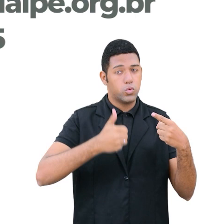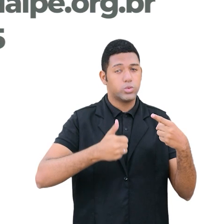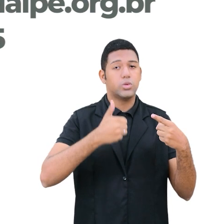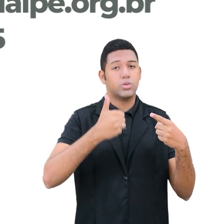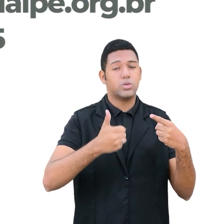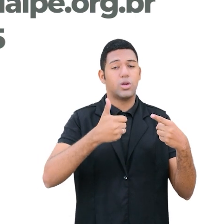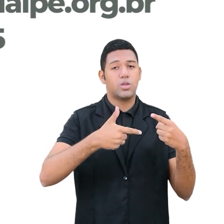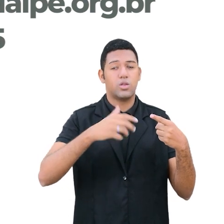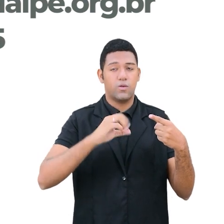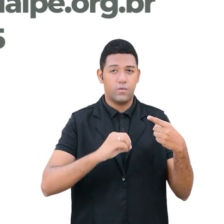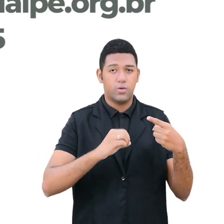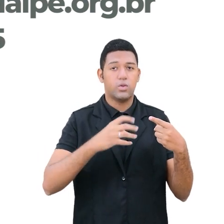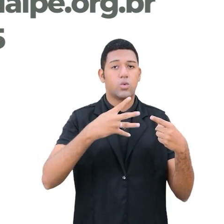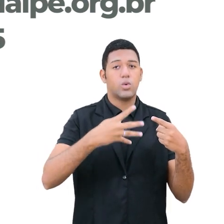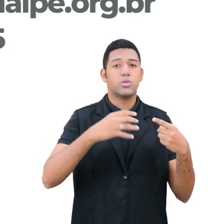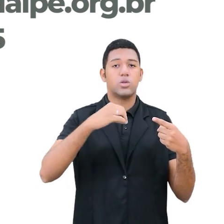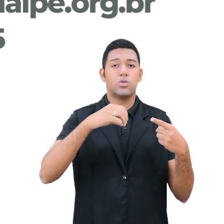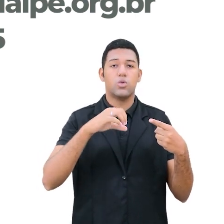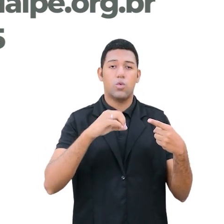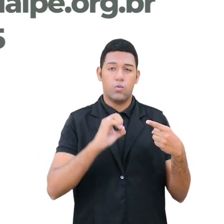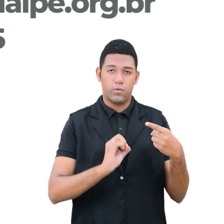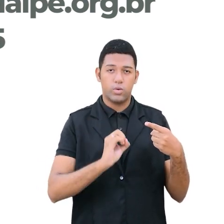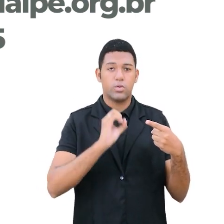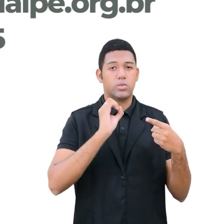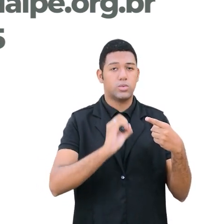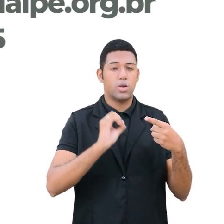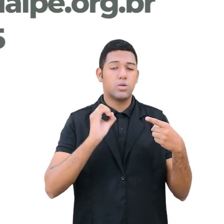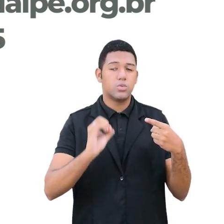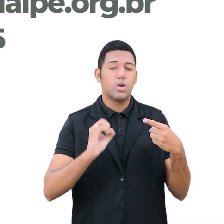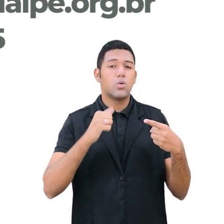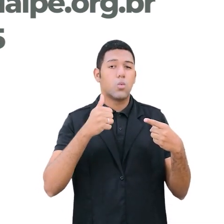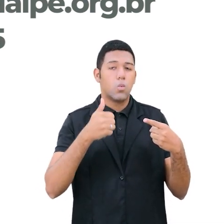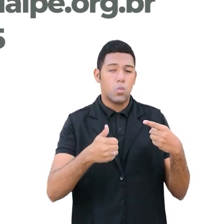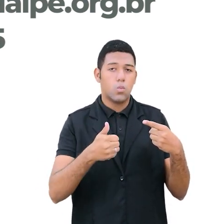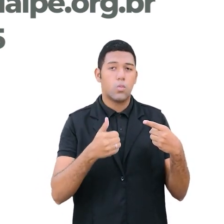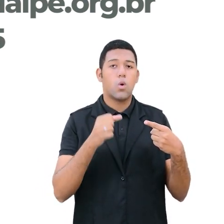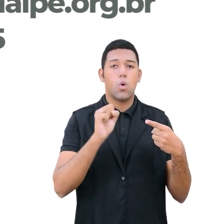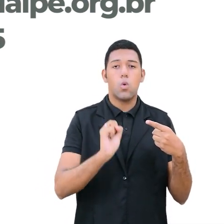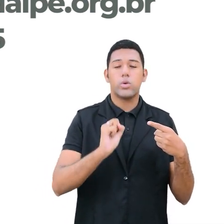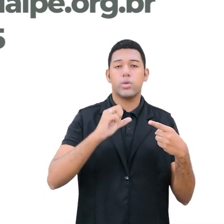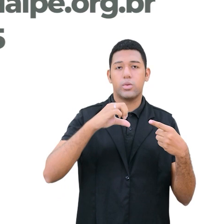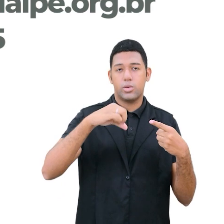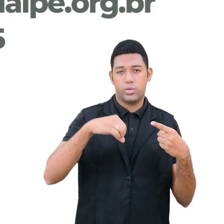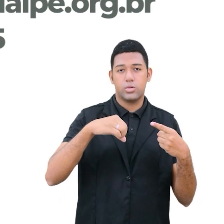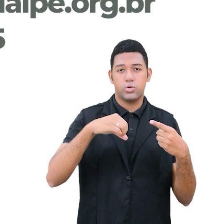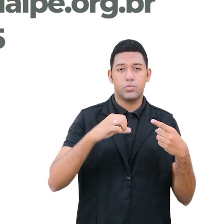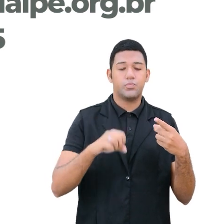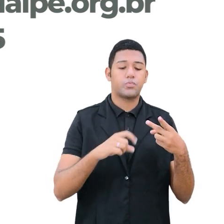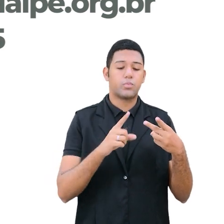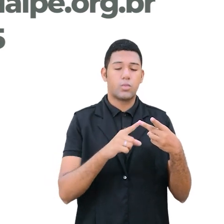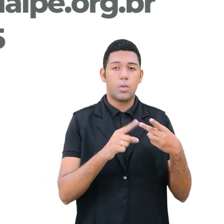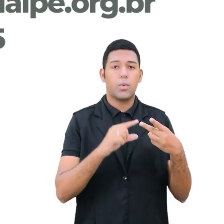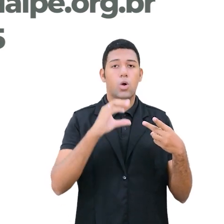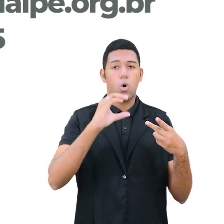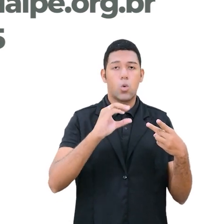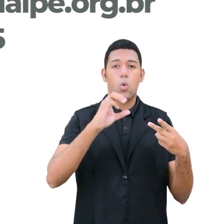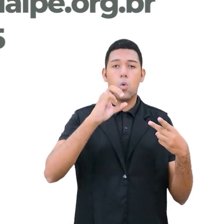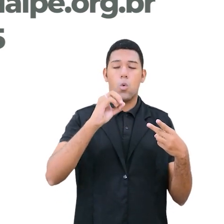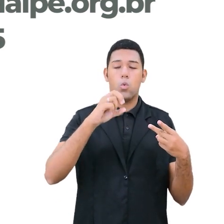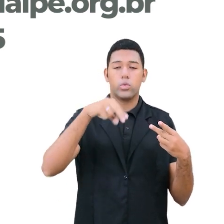120 490 001 86 e-mail